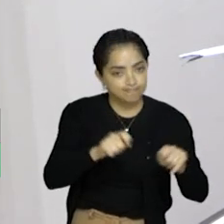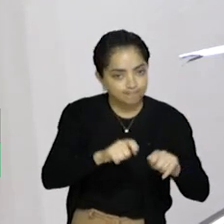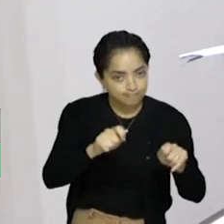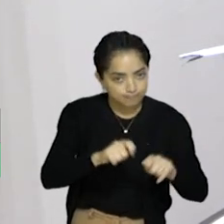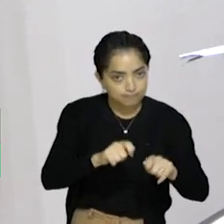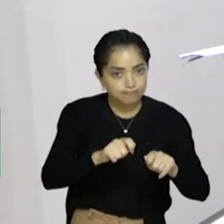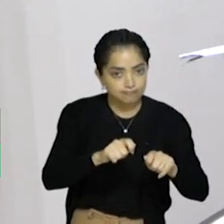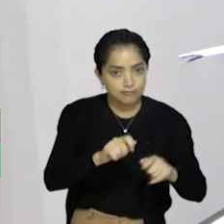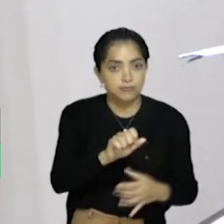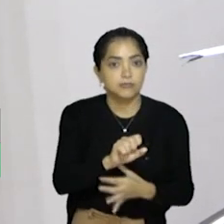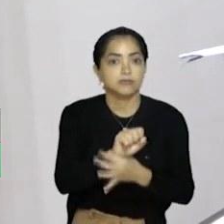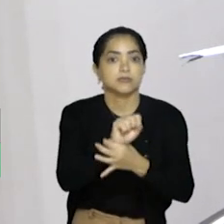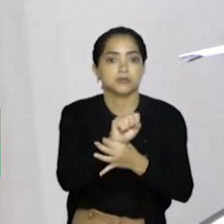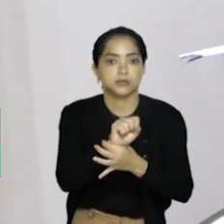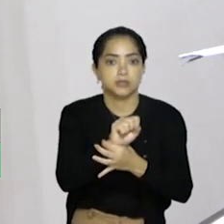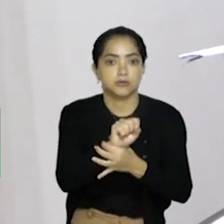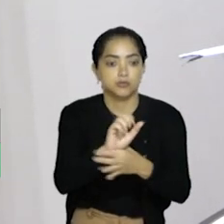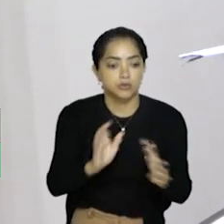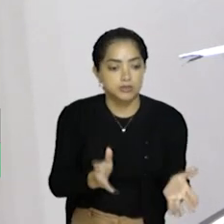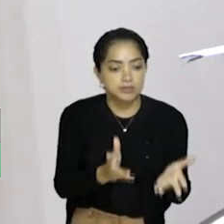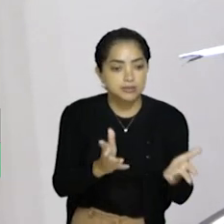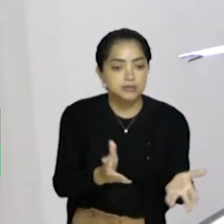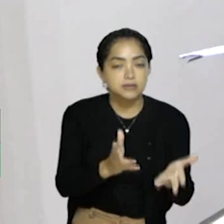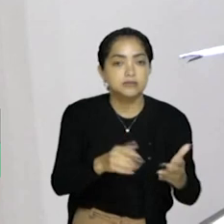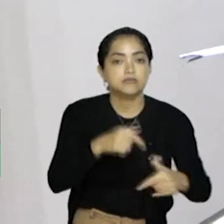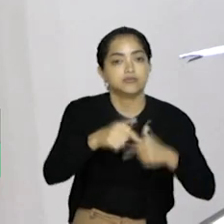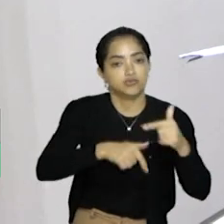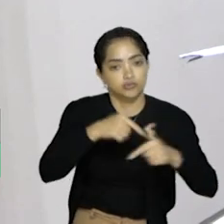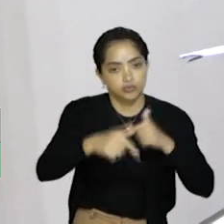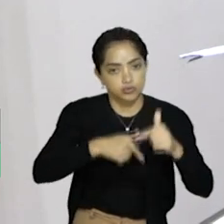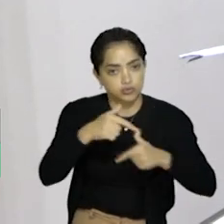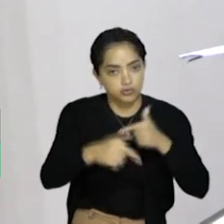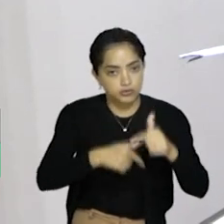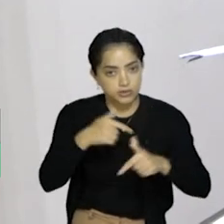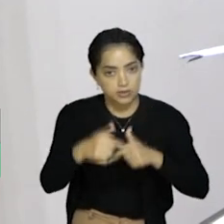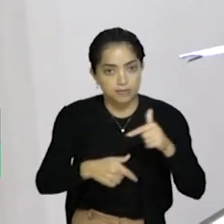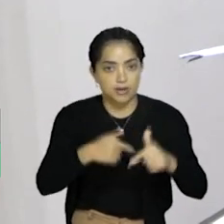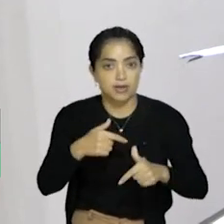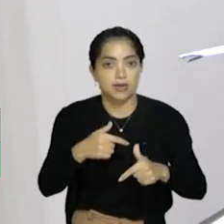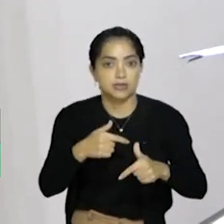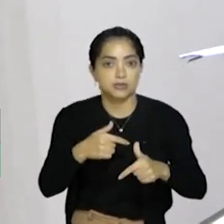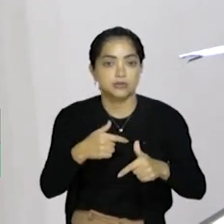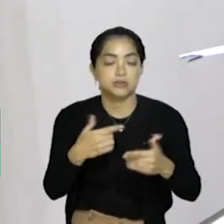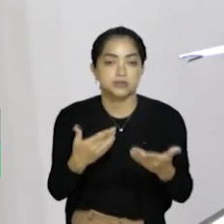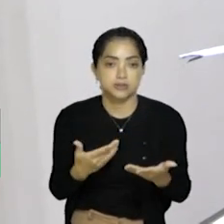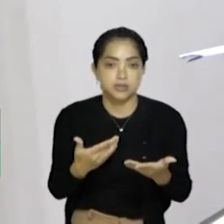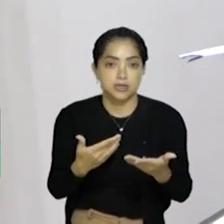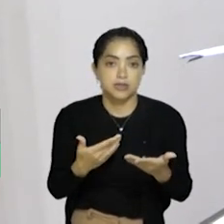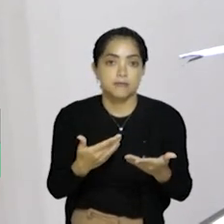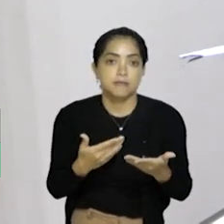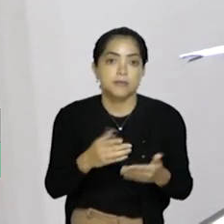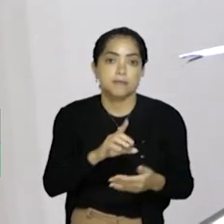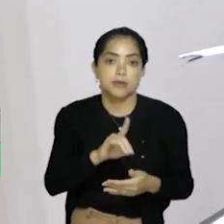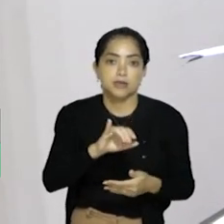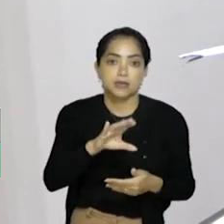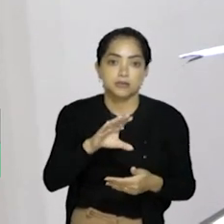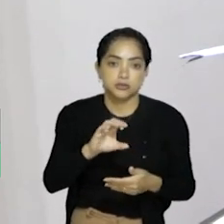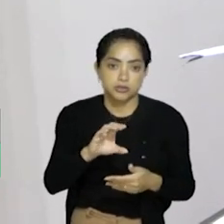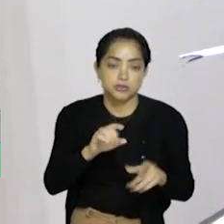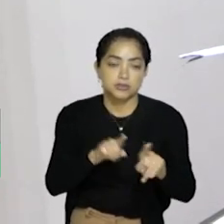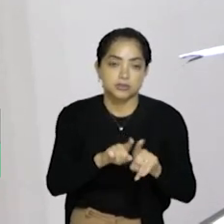de marcar o efetivo e as atividades desenvolvida pela dica